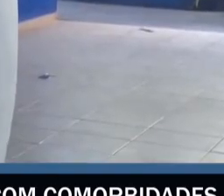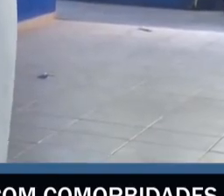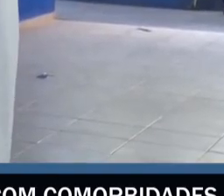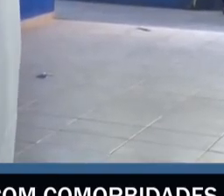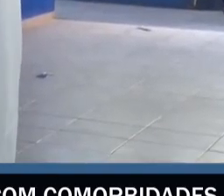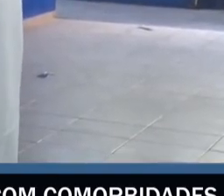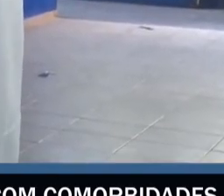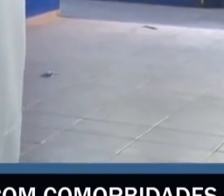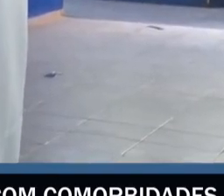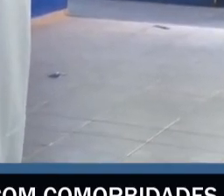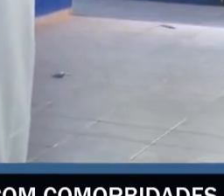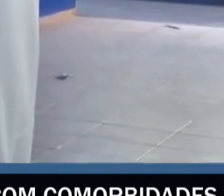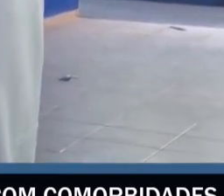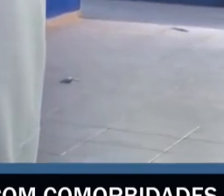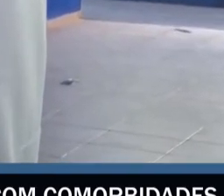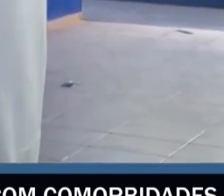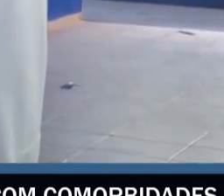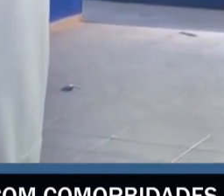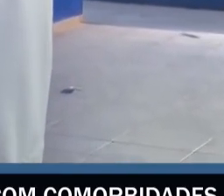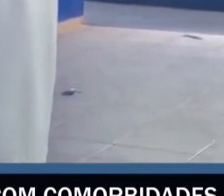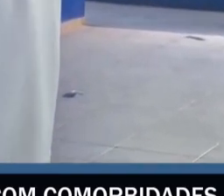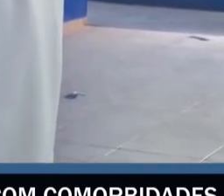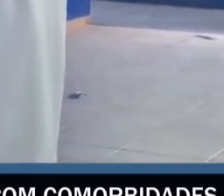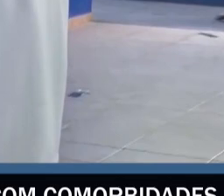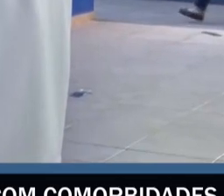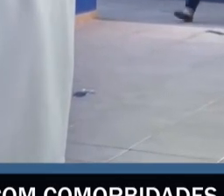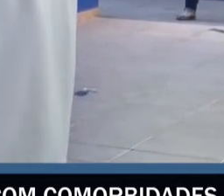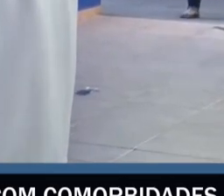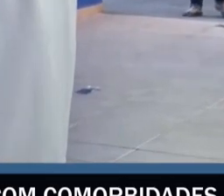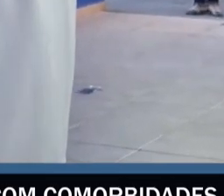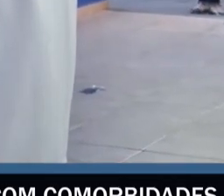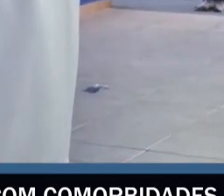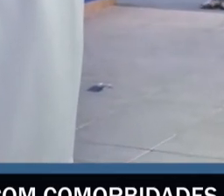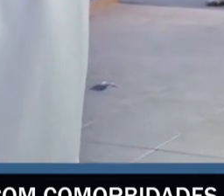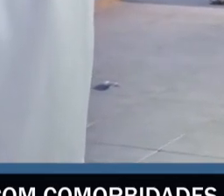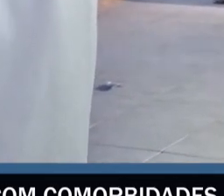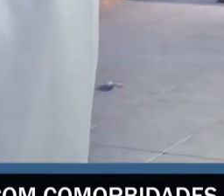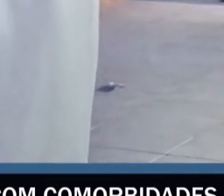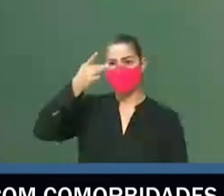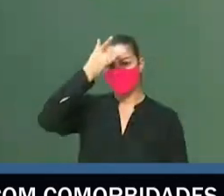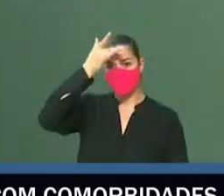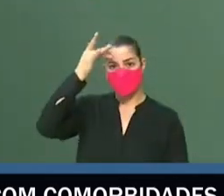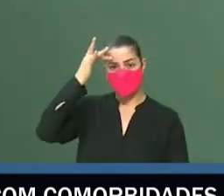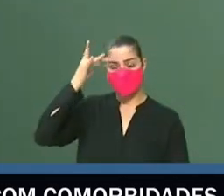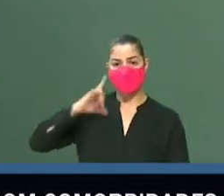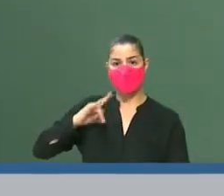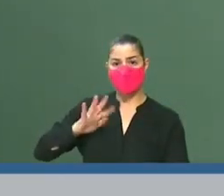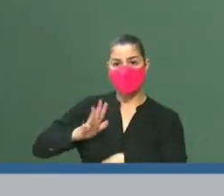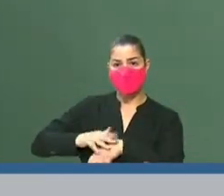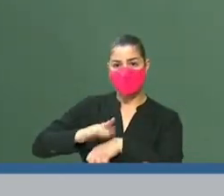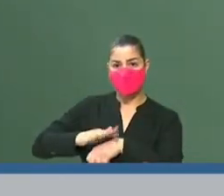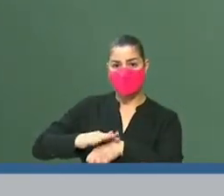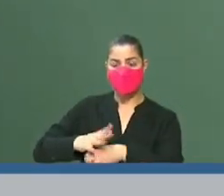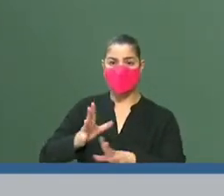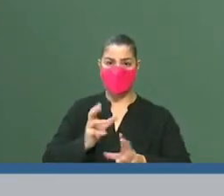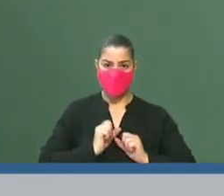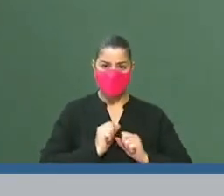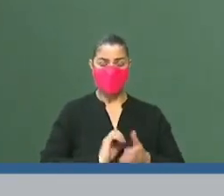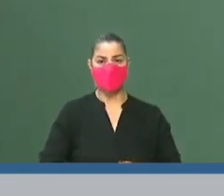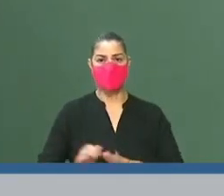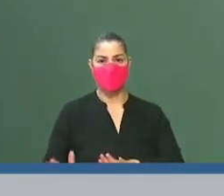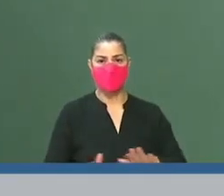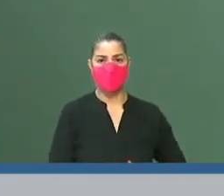mais recentes apontam que a resposta imunológica diminui após ser imunizado nós estamos discutindo